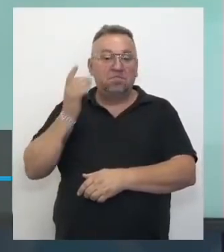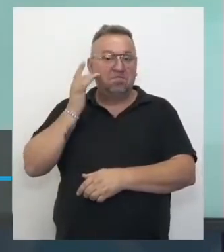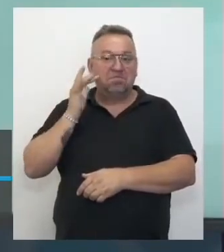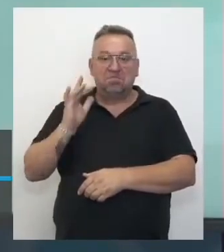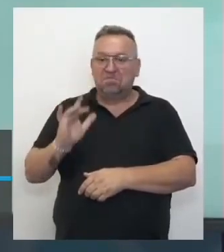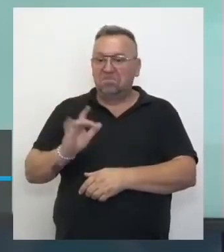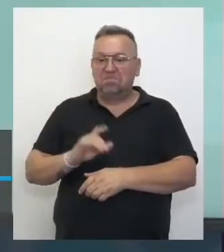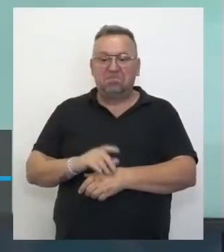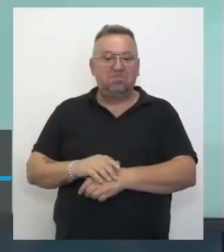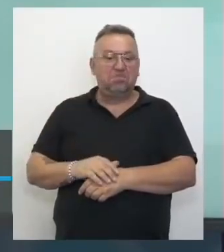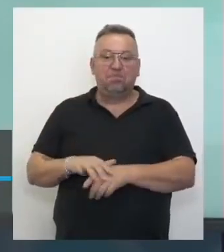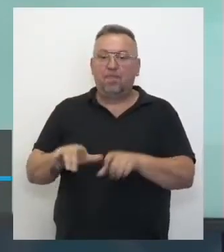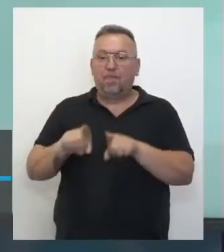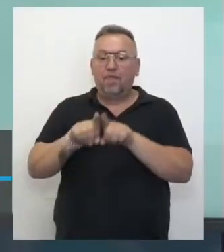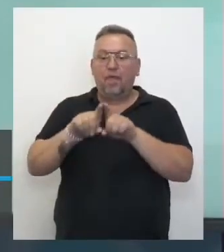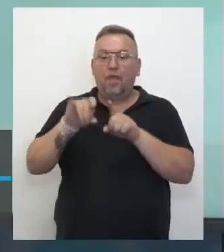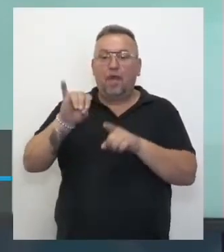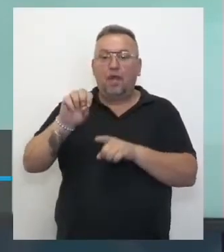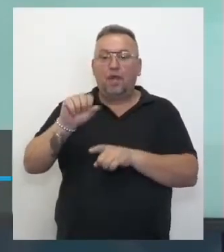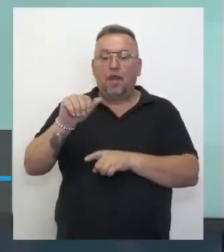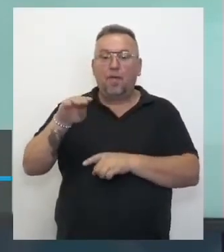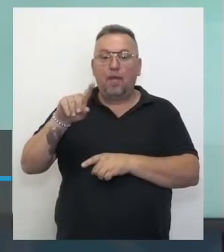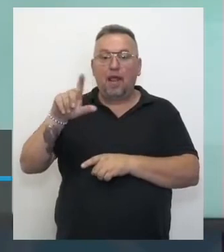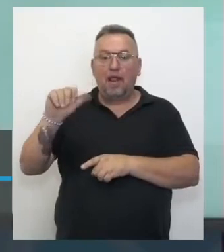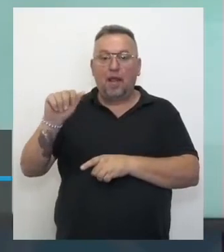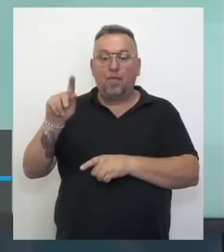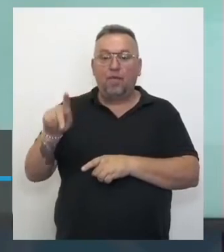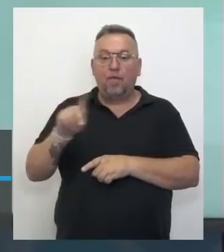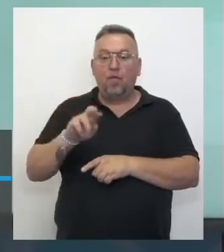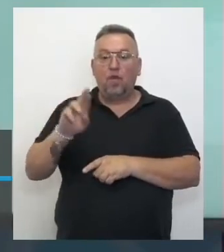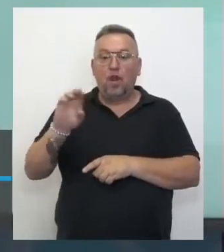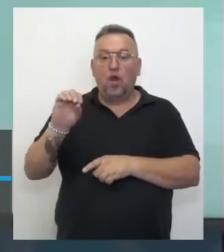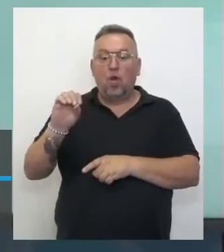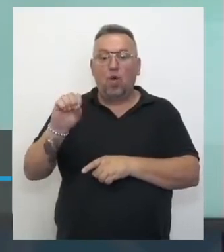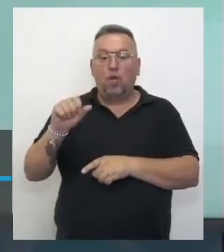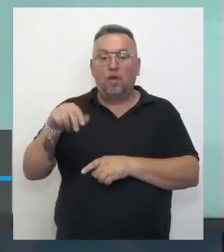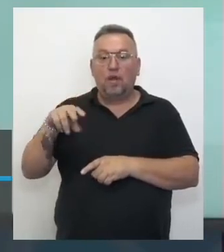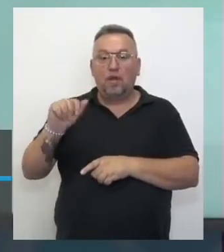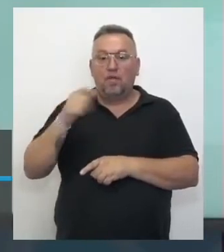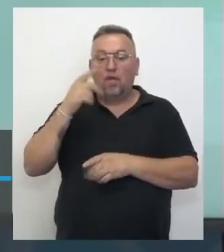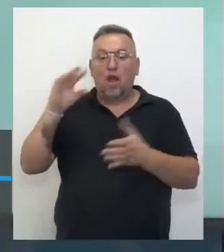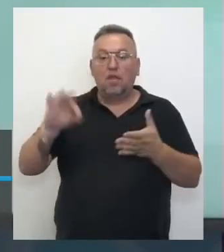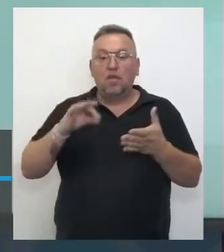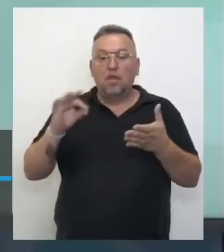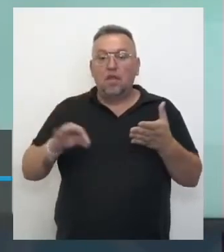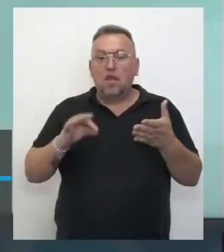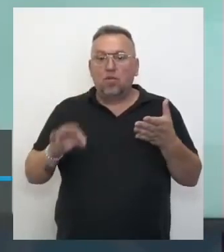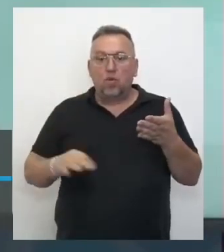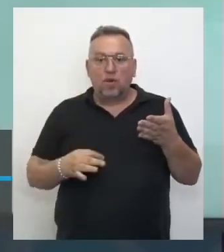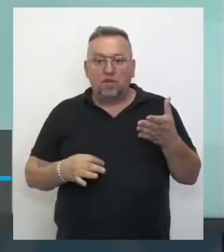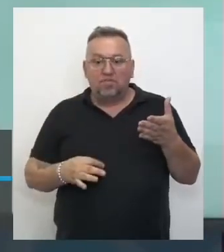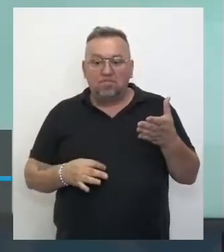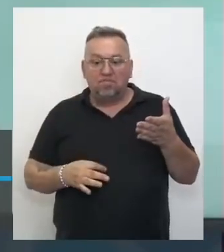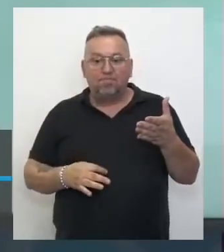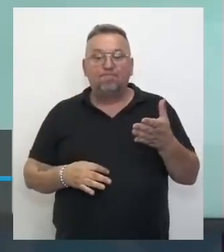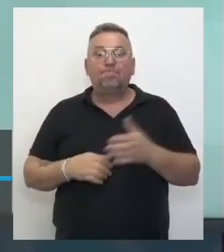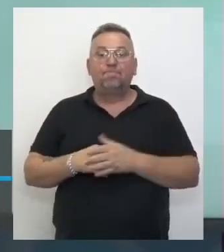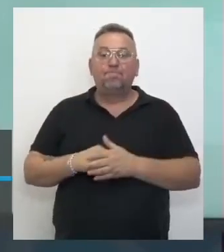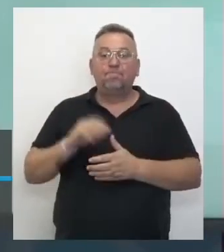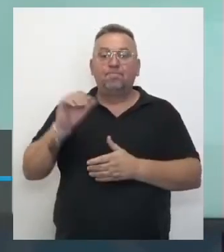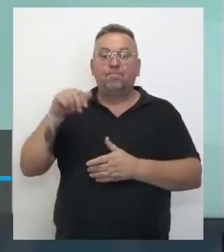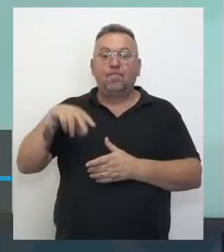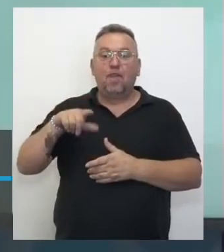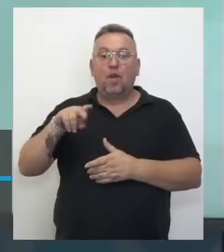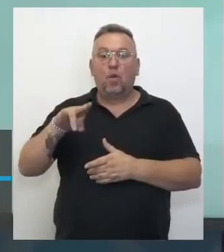sei. Isabela, da Pro Rosana, ela colocou assinaturas, tá? Ana